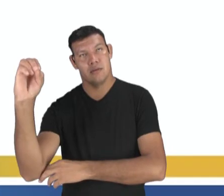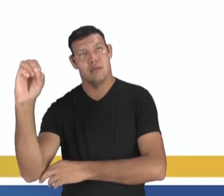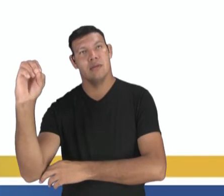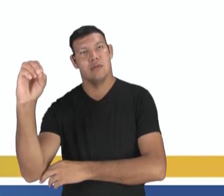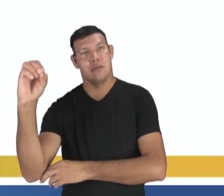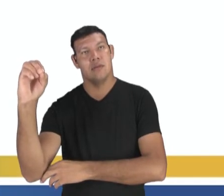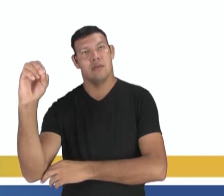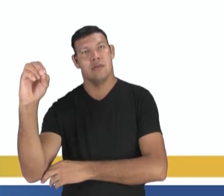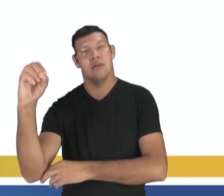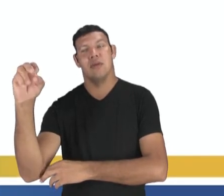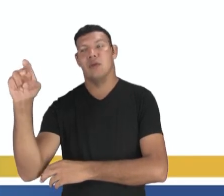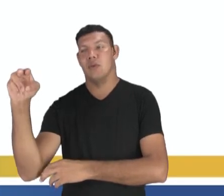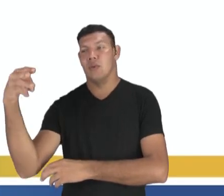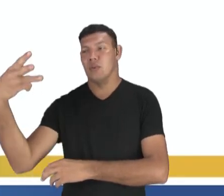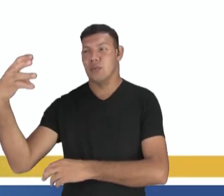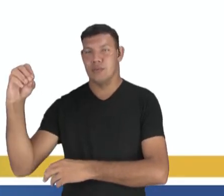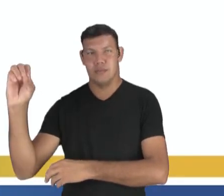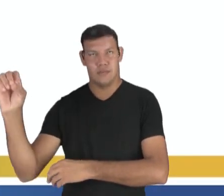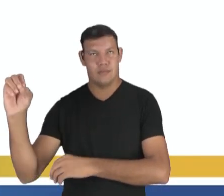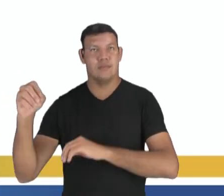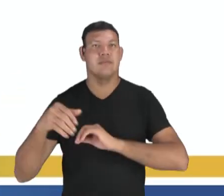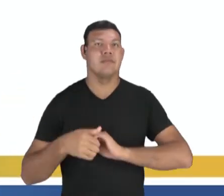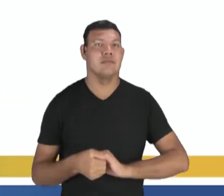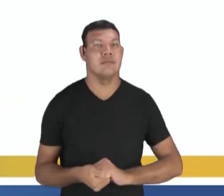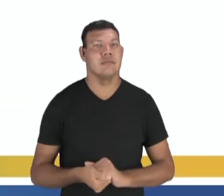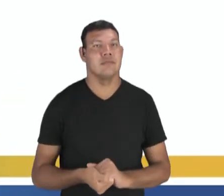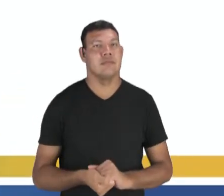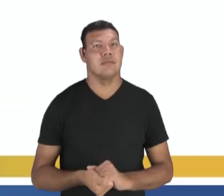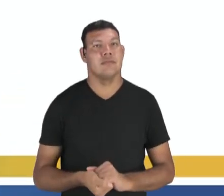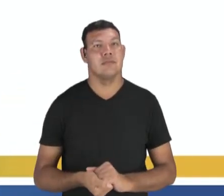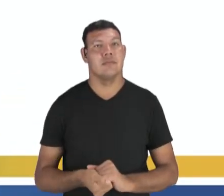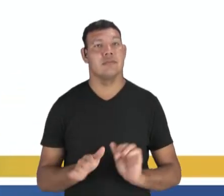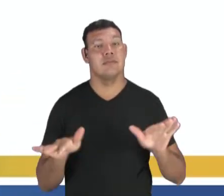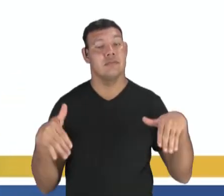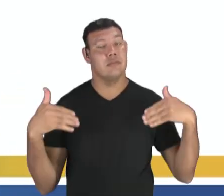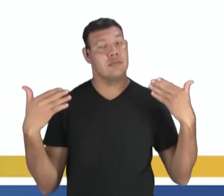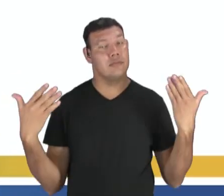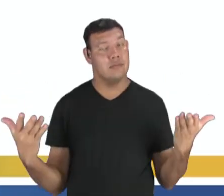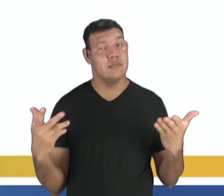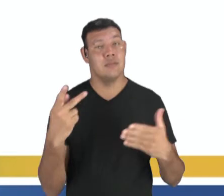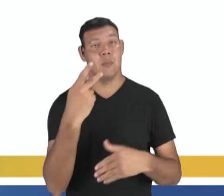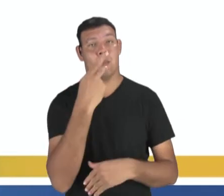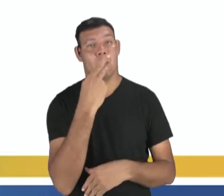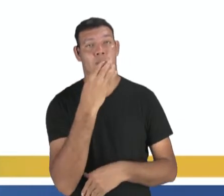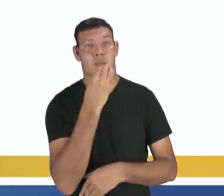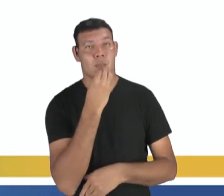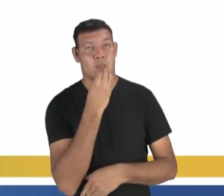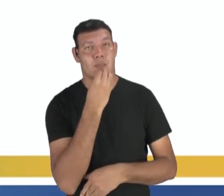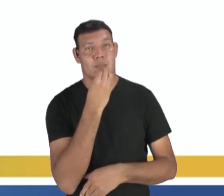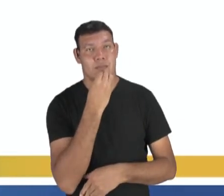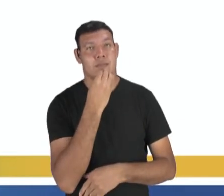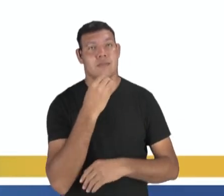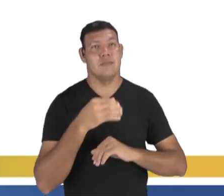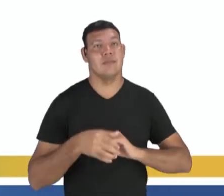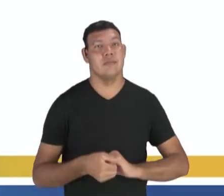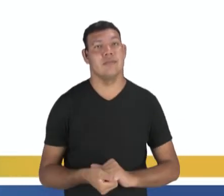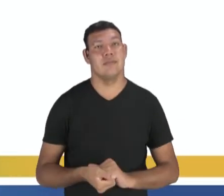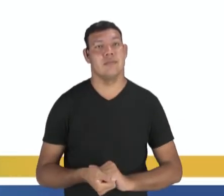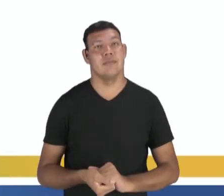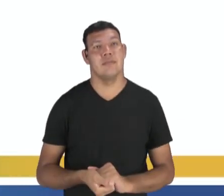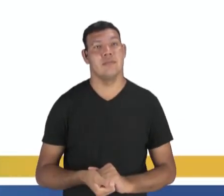x = 500 - 200 que é igual a 300 logo a probabilidade